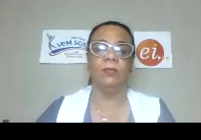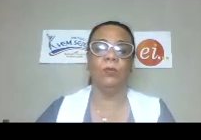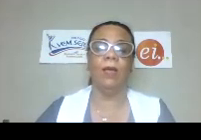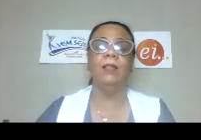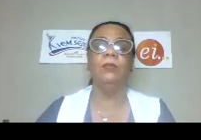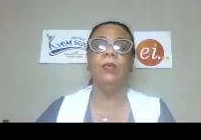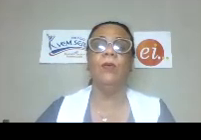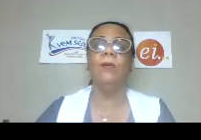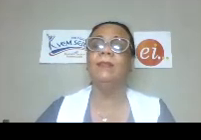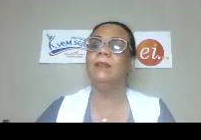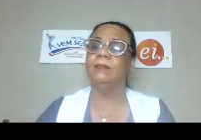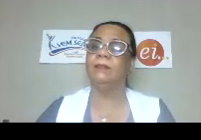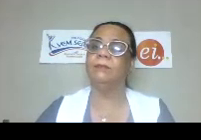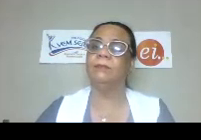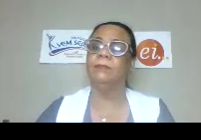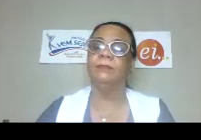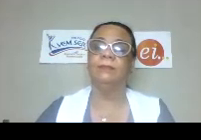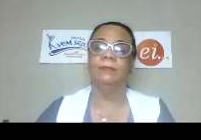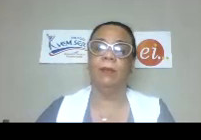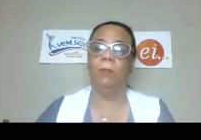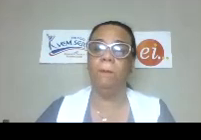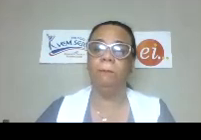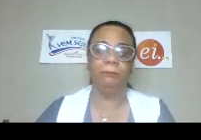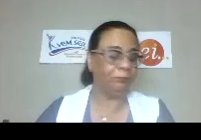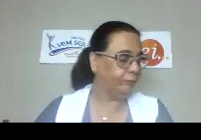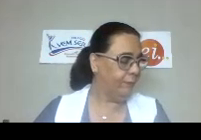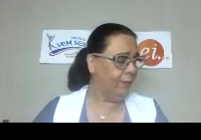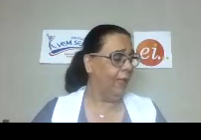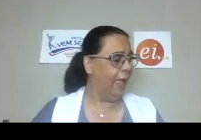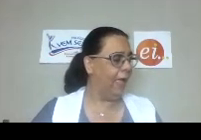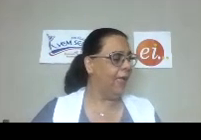26 mais 4 é igual a 30. Tá bom?